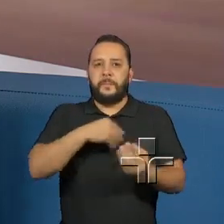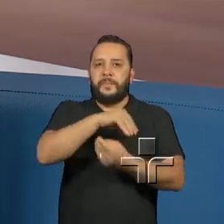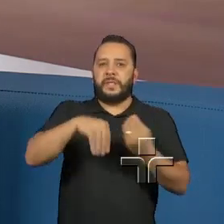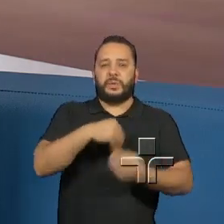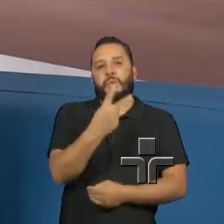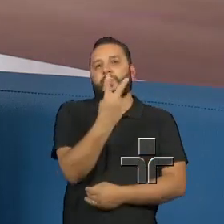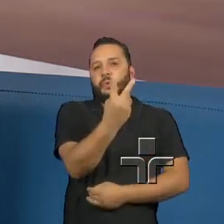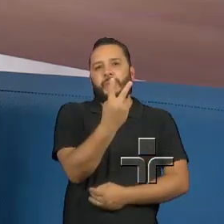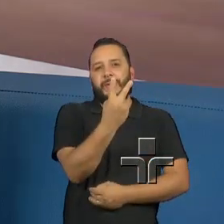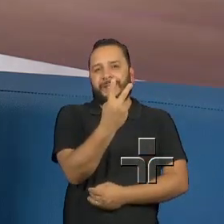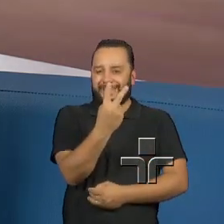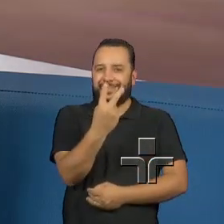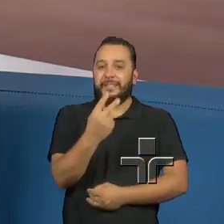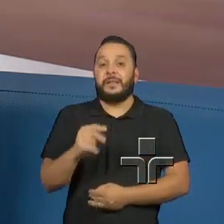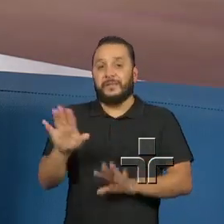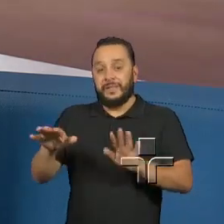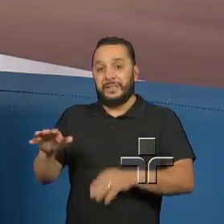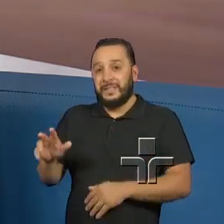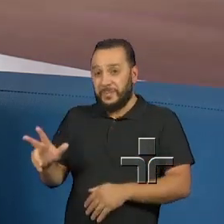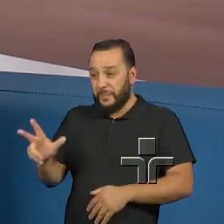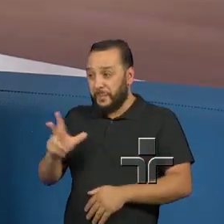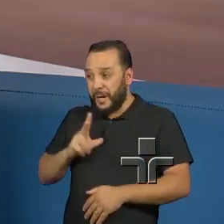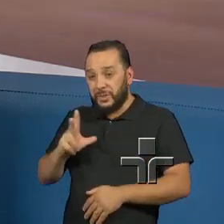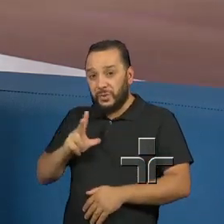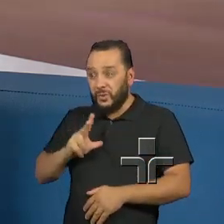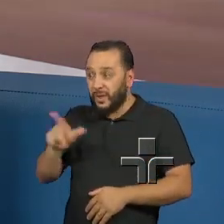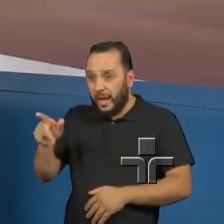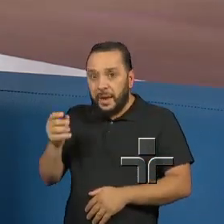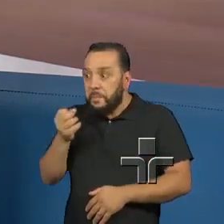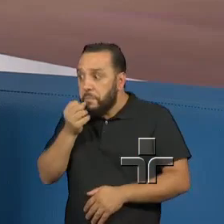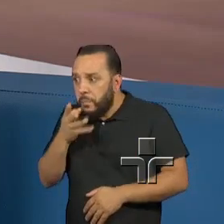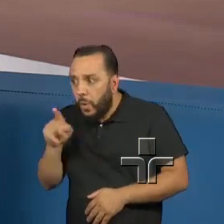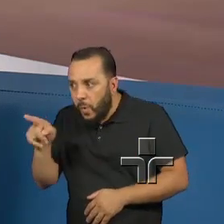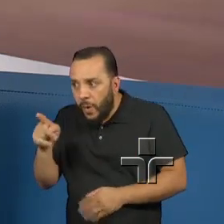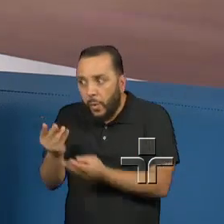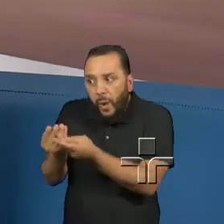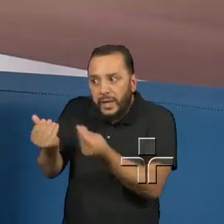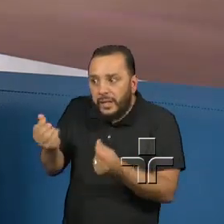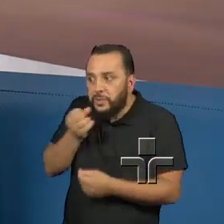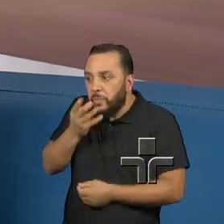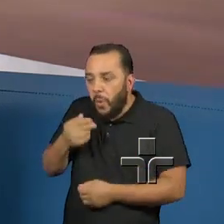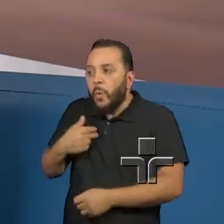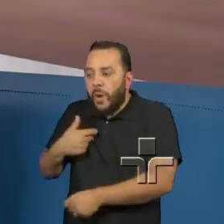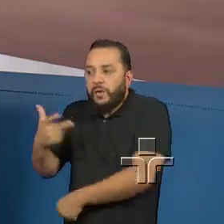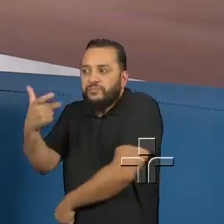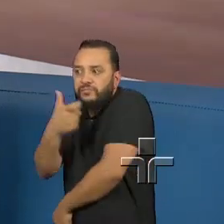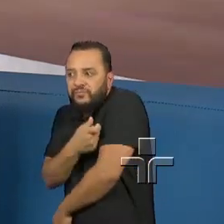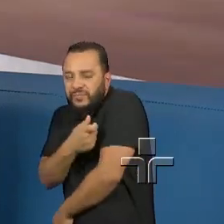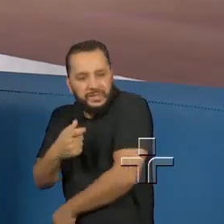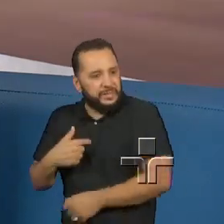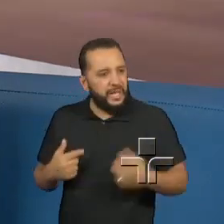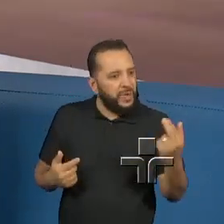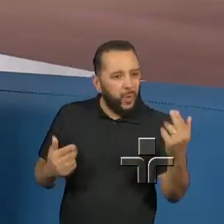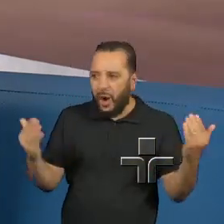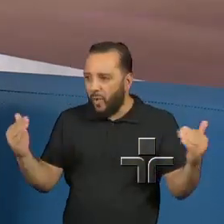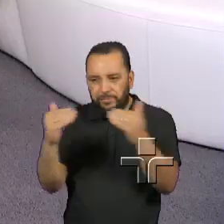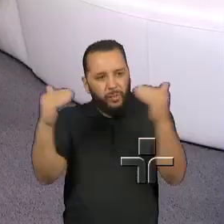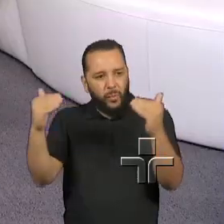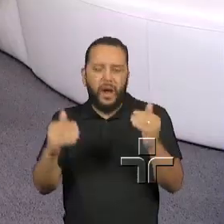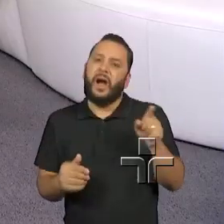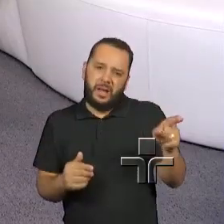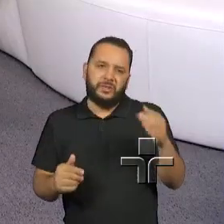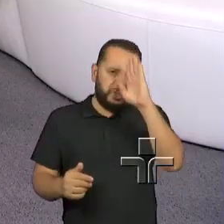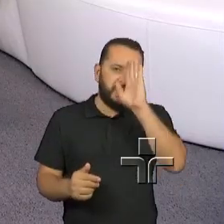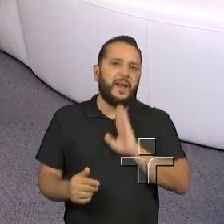rede particular tem menos reação, eu vou para particular. E aí, se é a mesma coisa, aí eu vou para pública. E